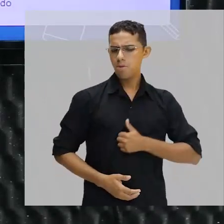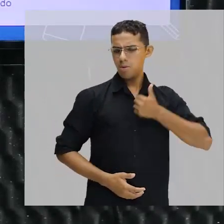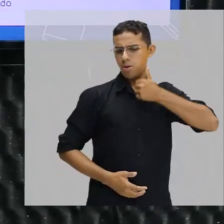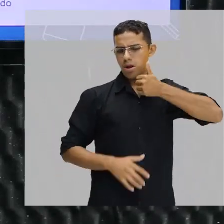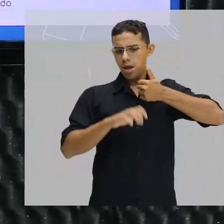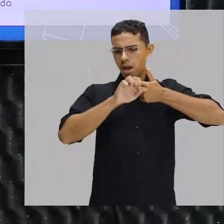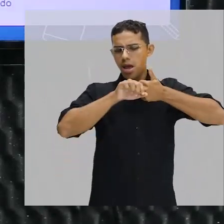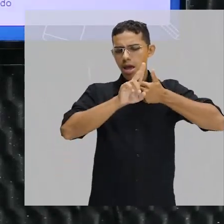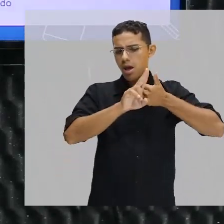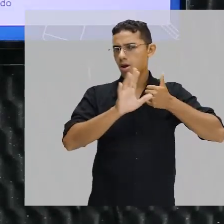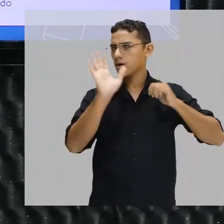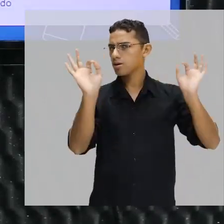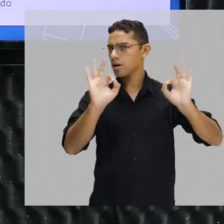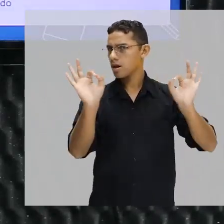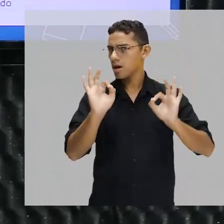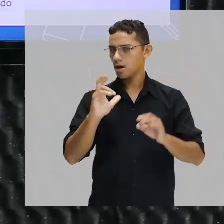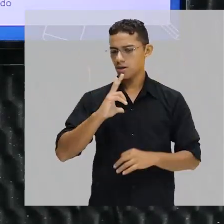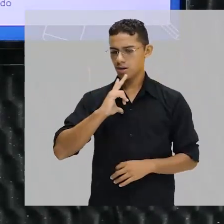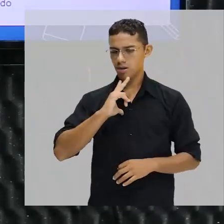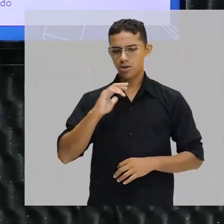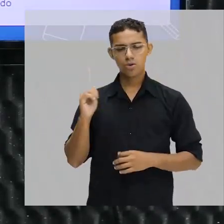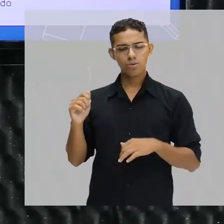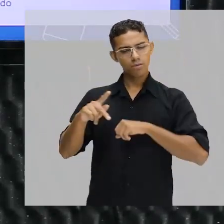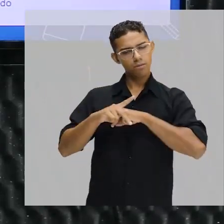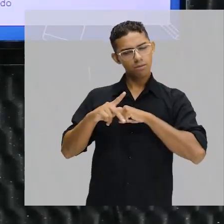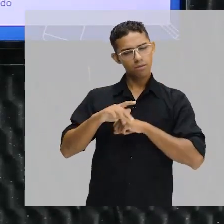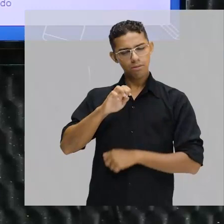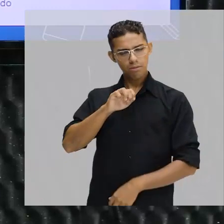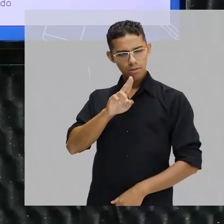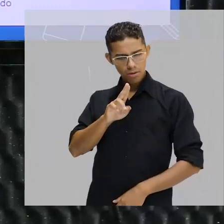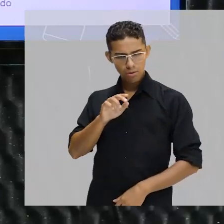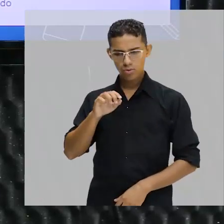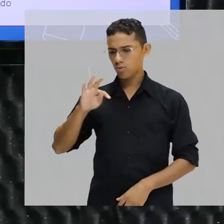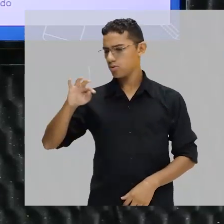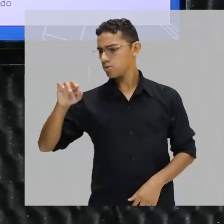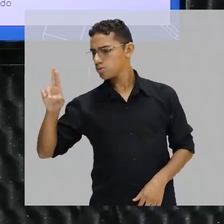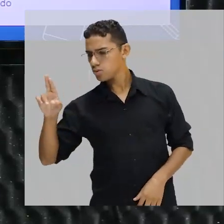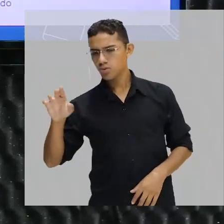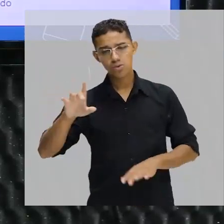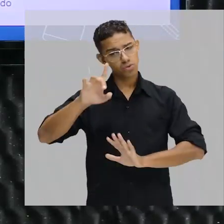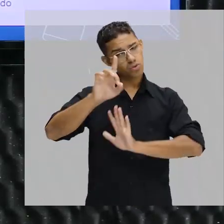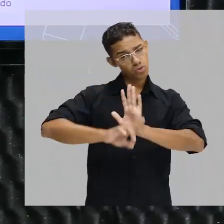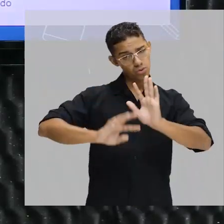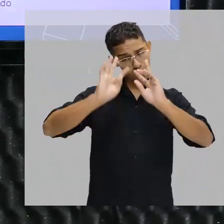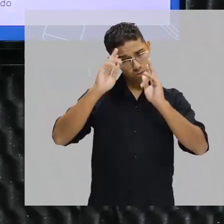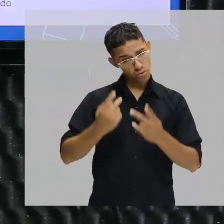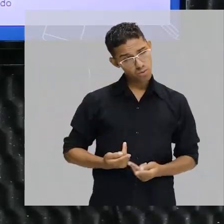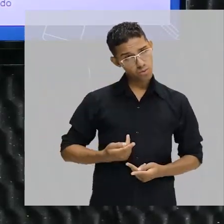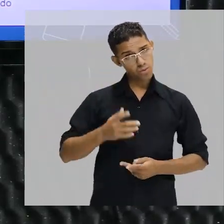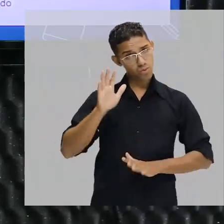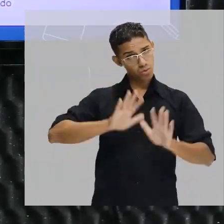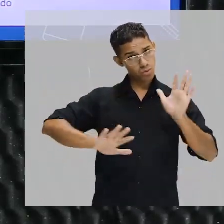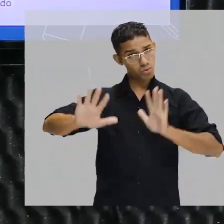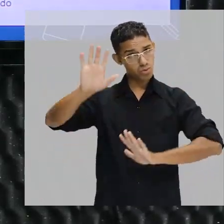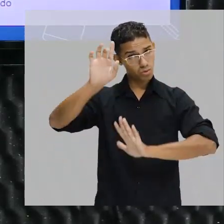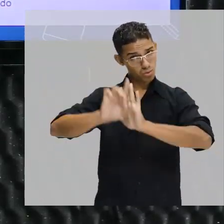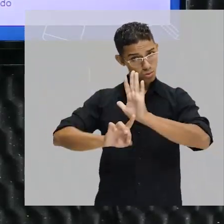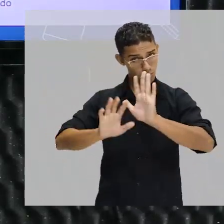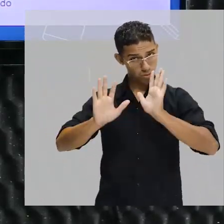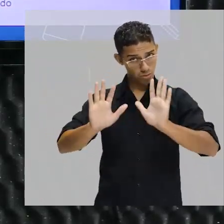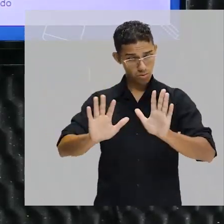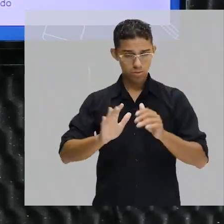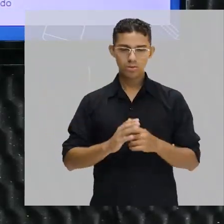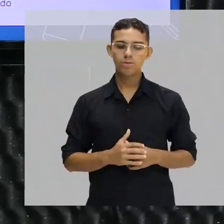muito pessoal, né? Trazendo elementos aí que talvez até firam os direitos humanos. Logo em seguida, nós temos